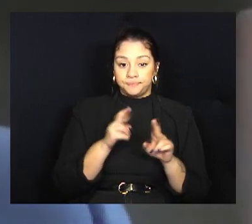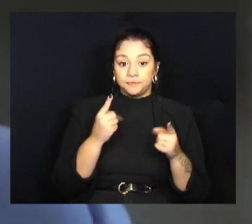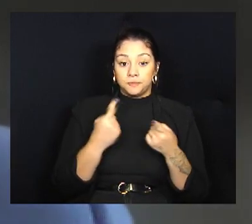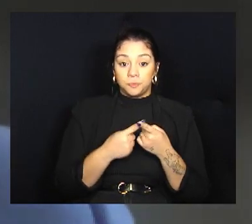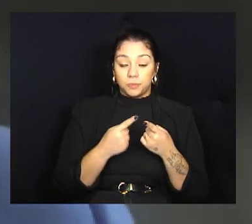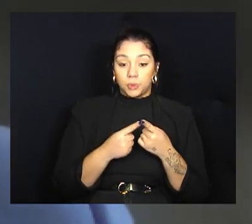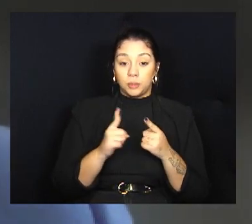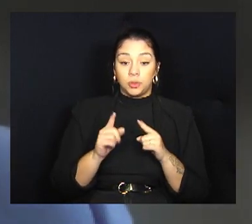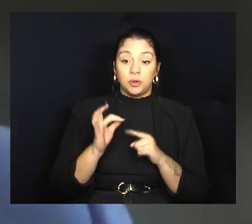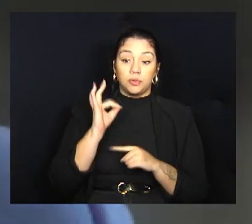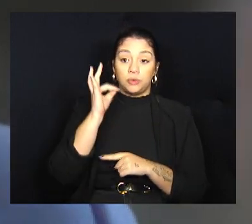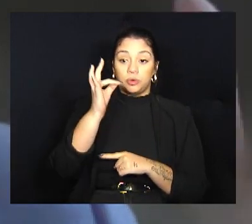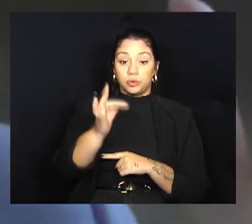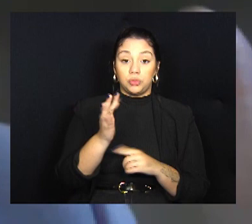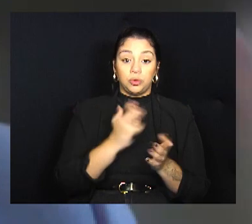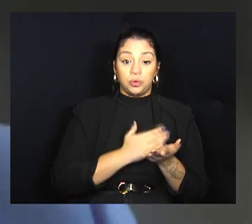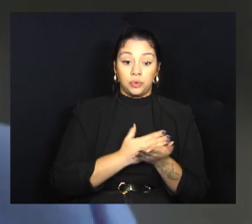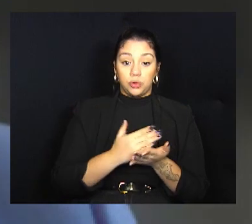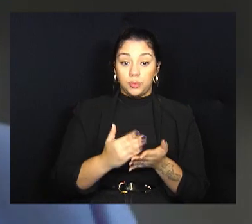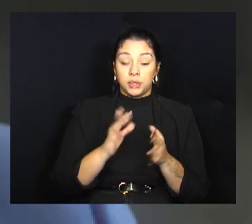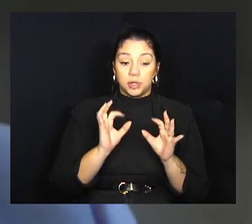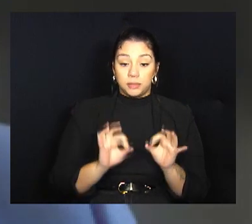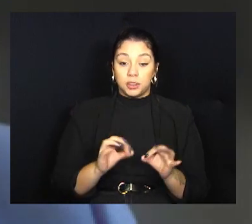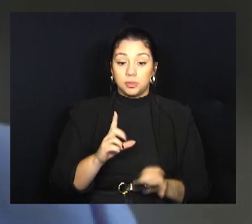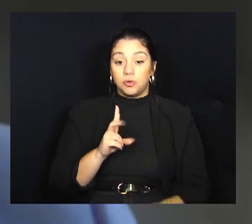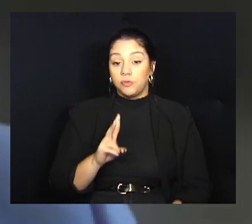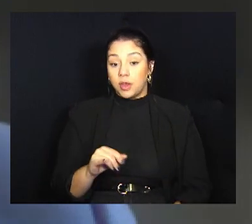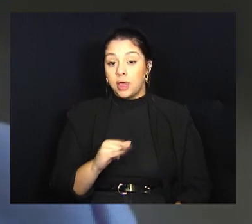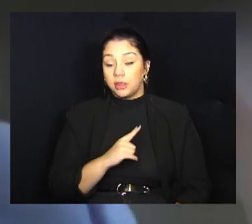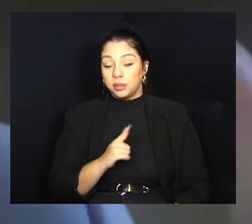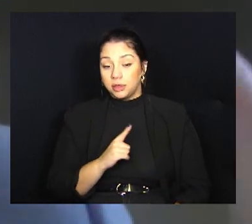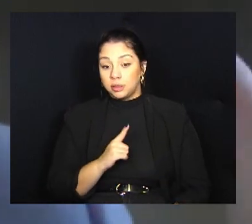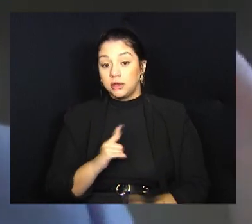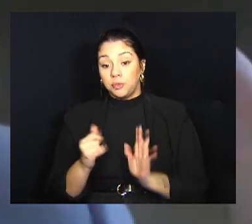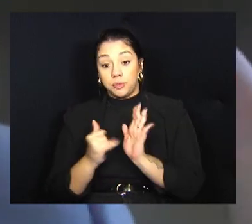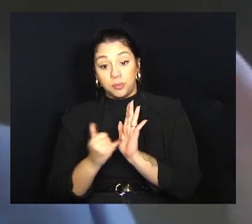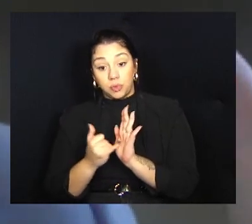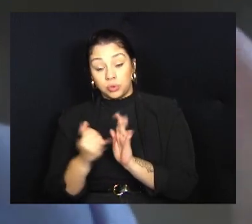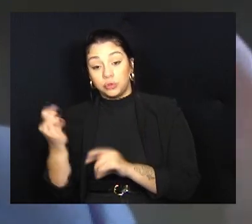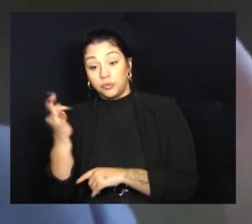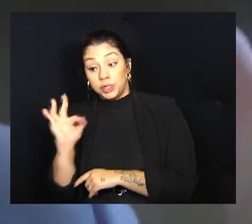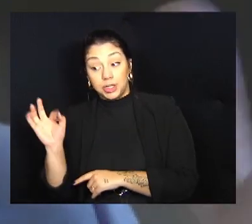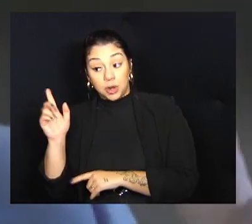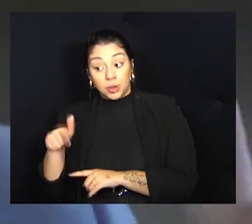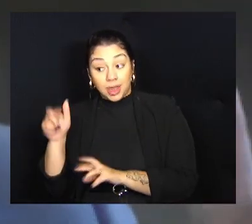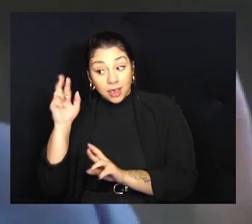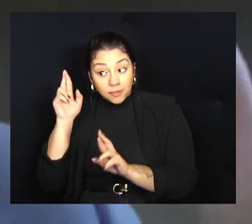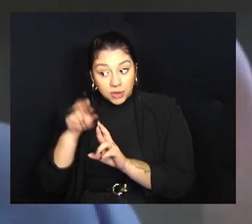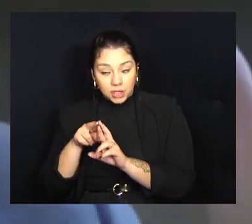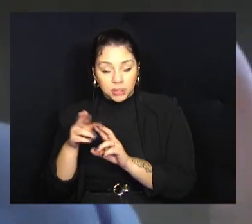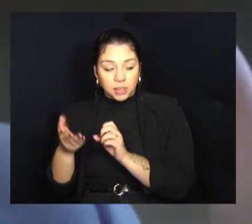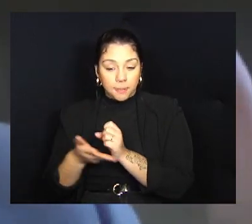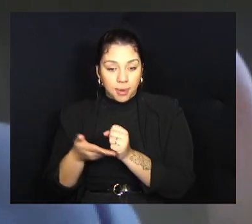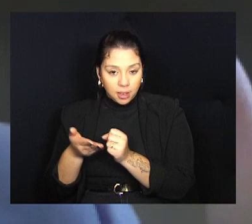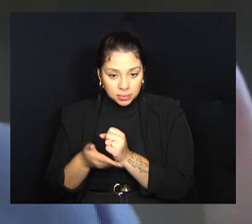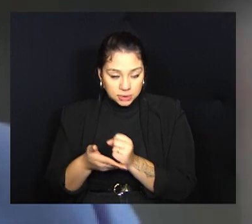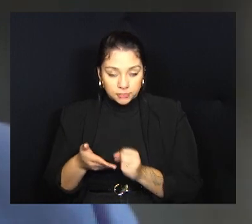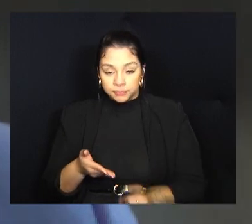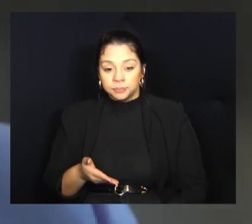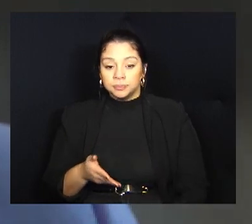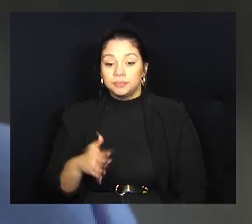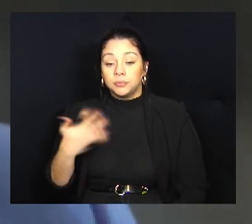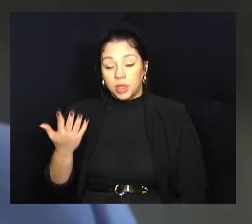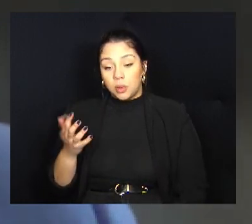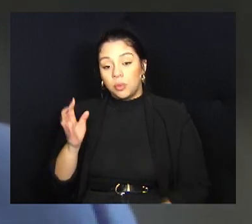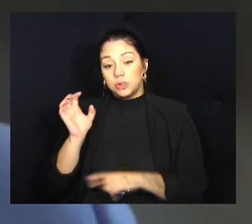na frente, quando implementado o sistema, vai ter a alíquota federal de referência. Então, o estado